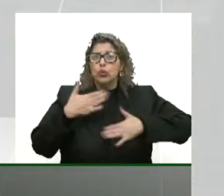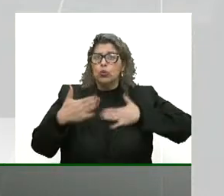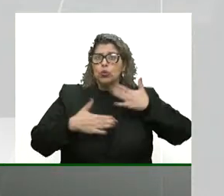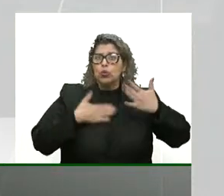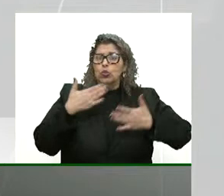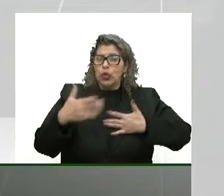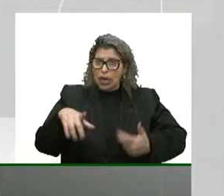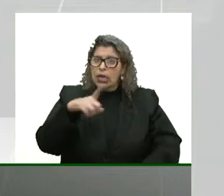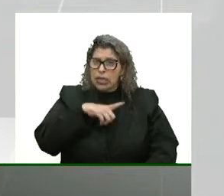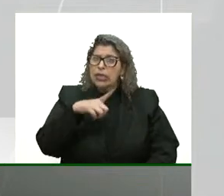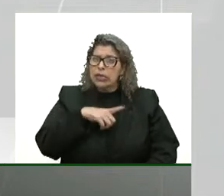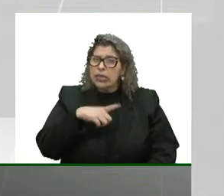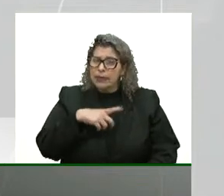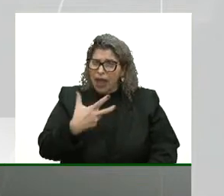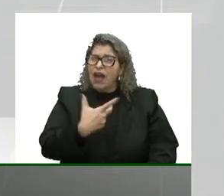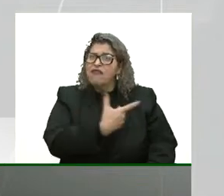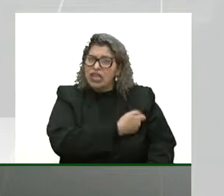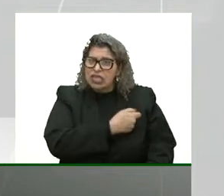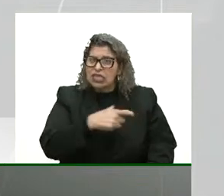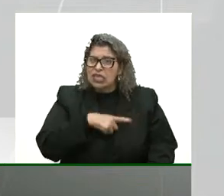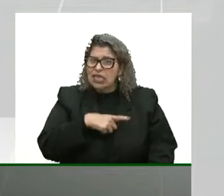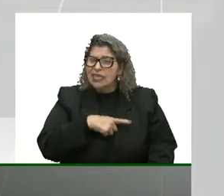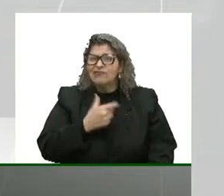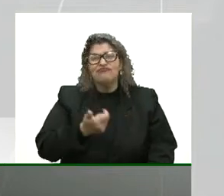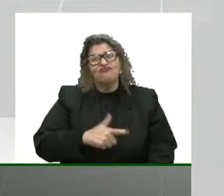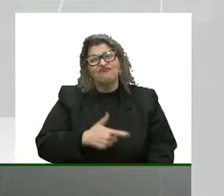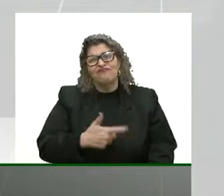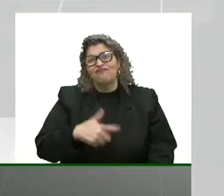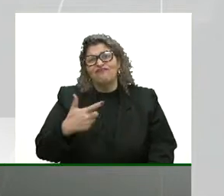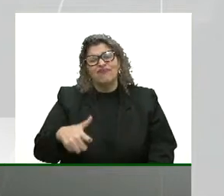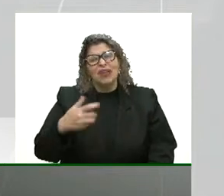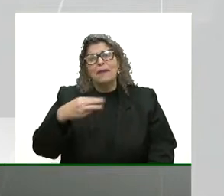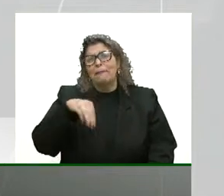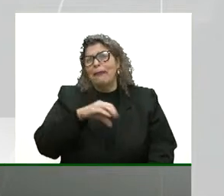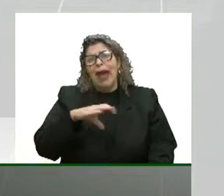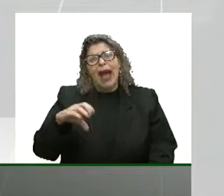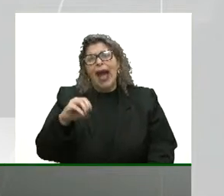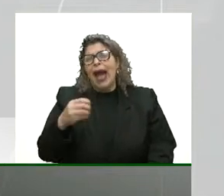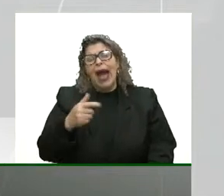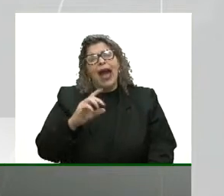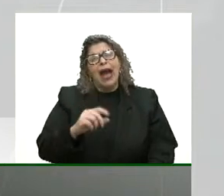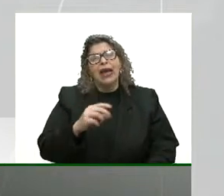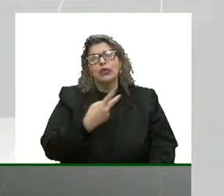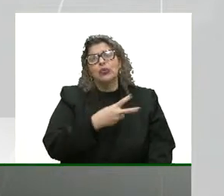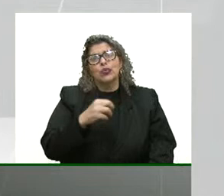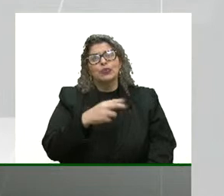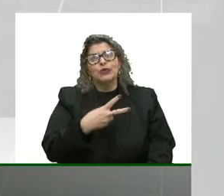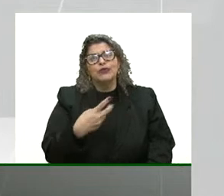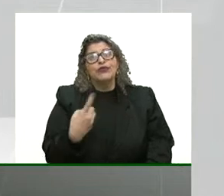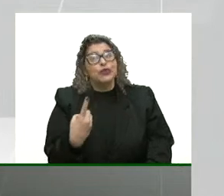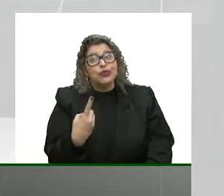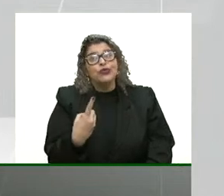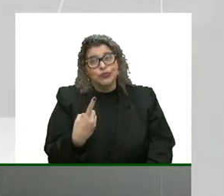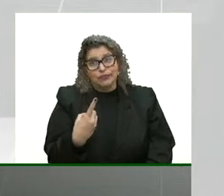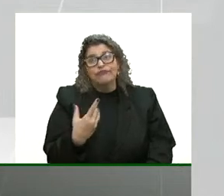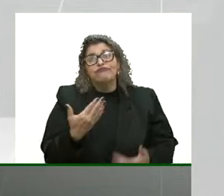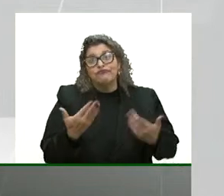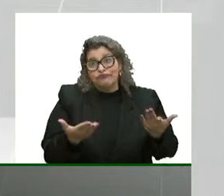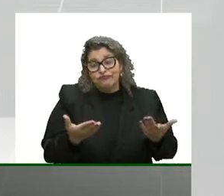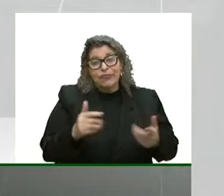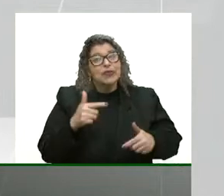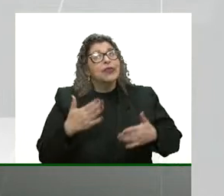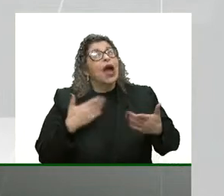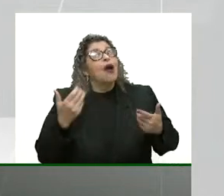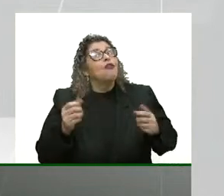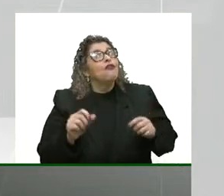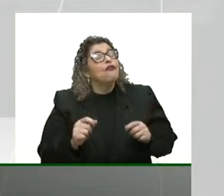de termos a vacina, longe, talvez março do ano que vem, nas melhores hipóteses. O mundo inteiro